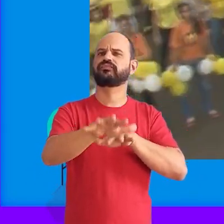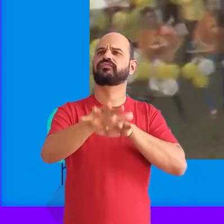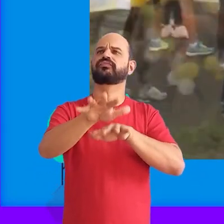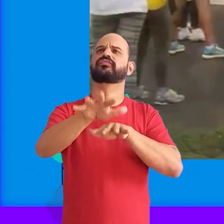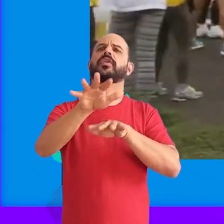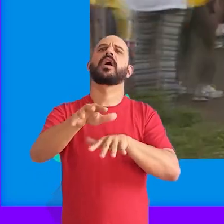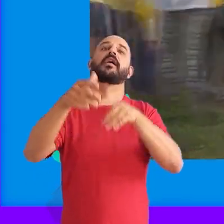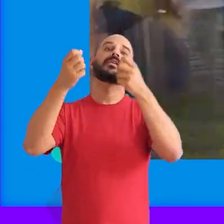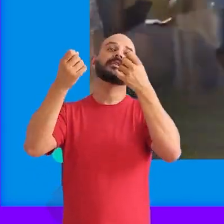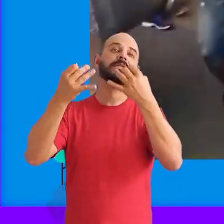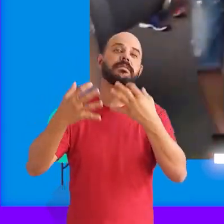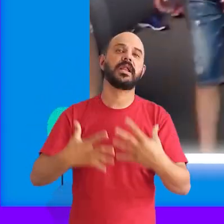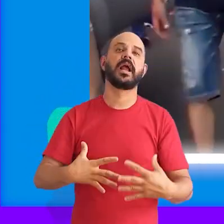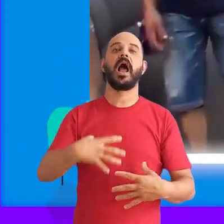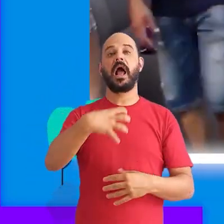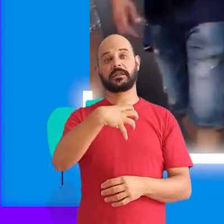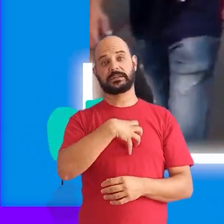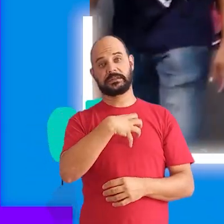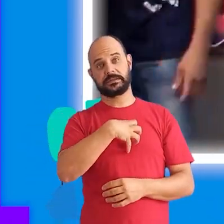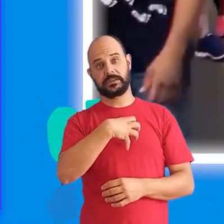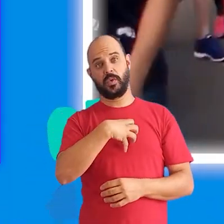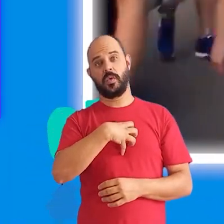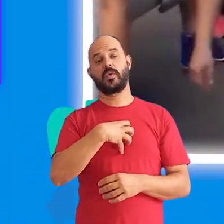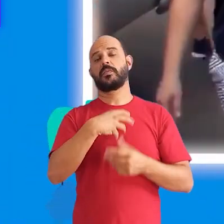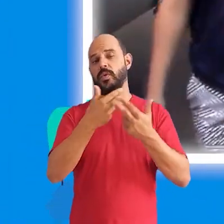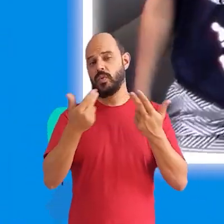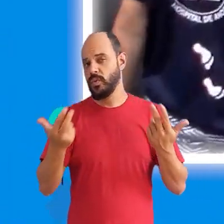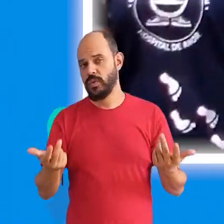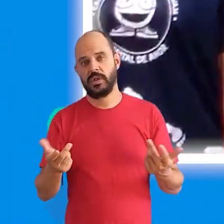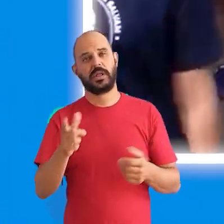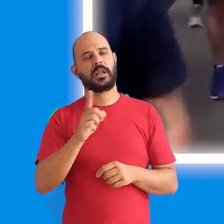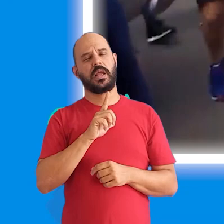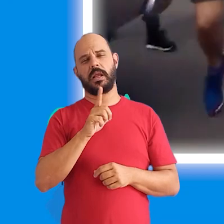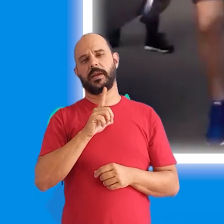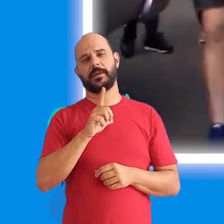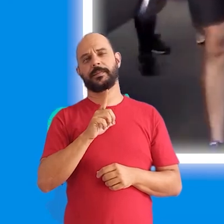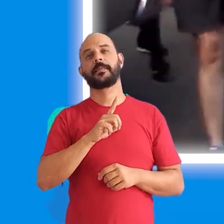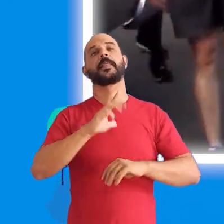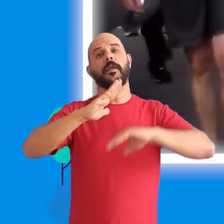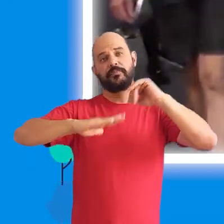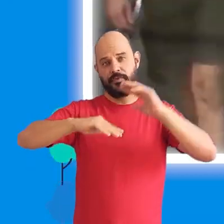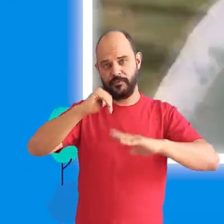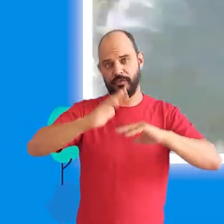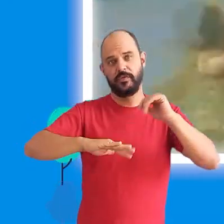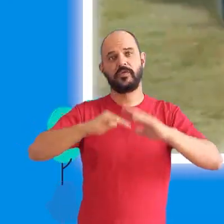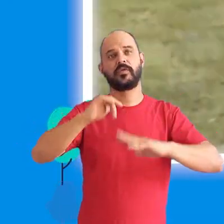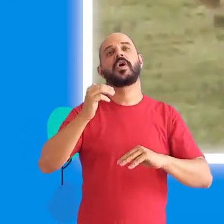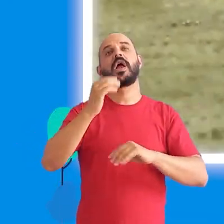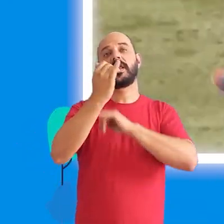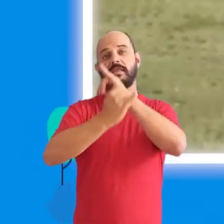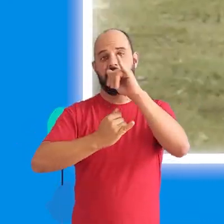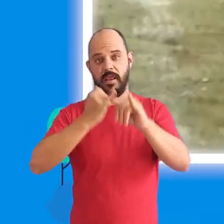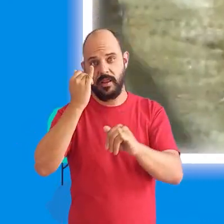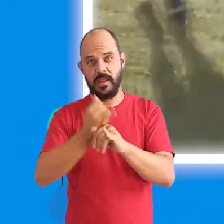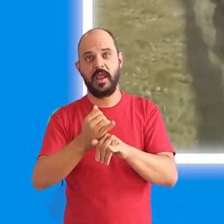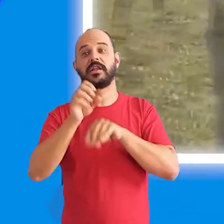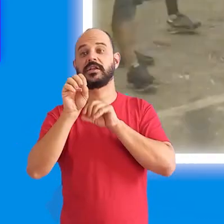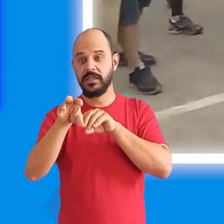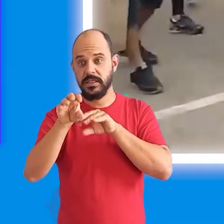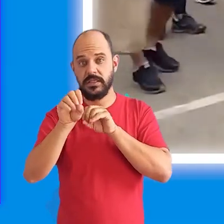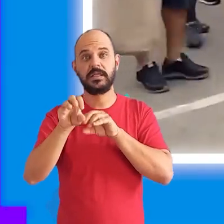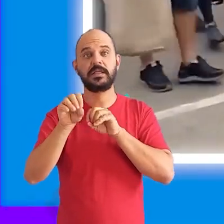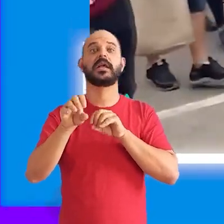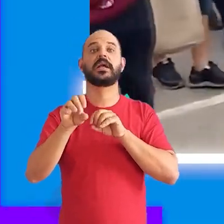a contar sobre os principais sinais e sintomas. Além disso, nós temos vários profissionais que pela